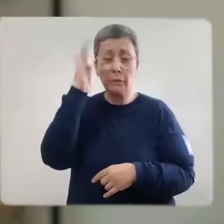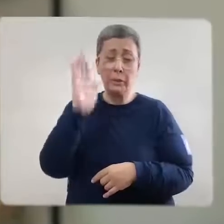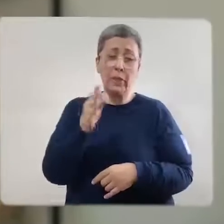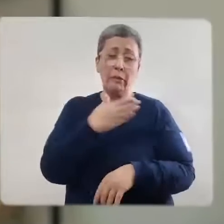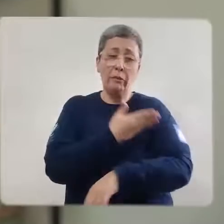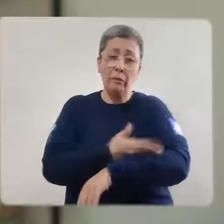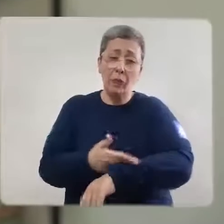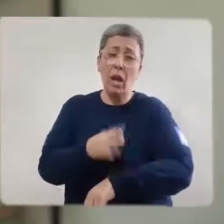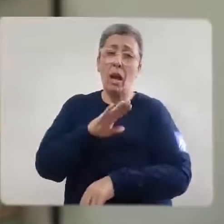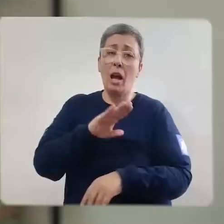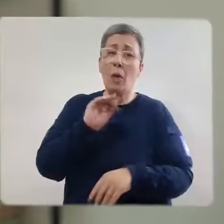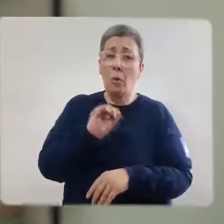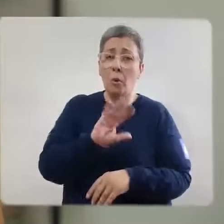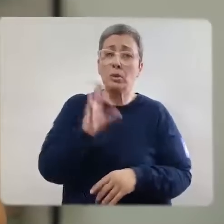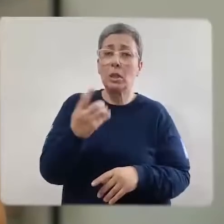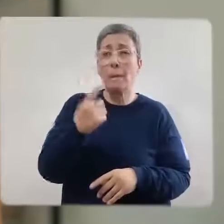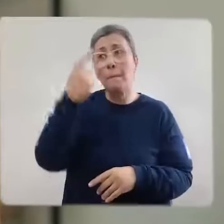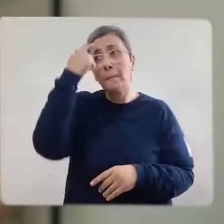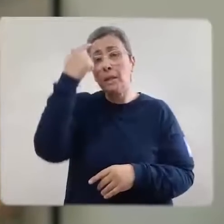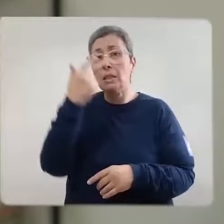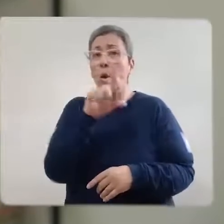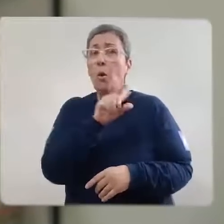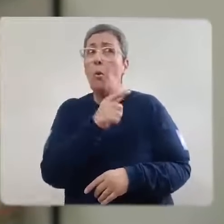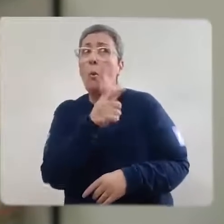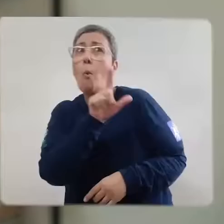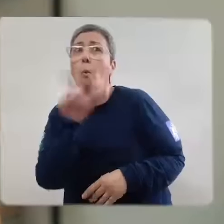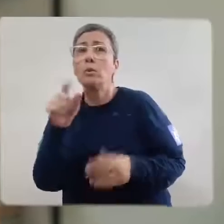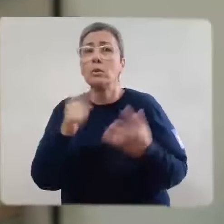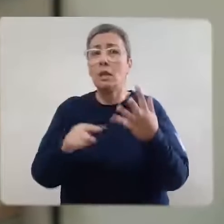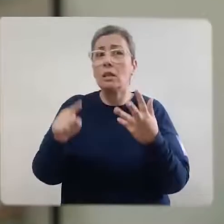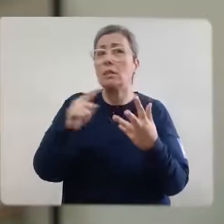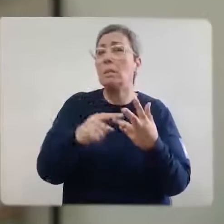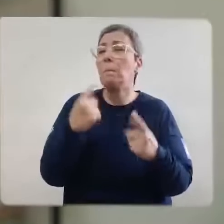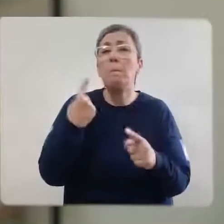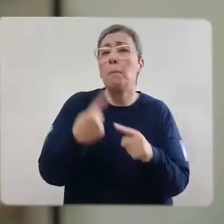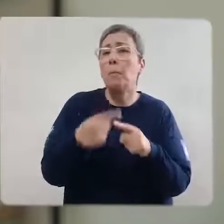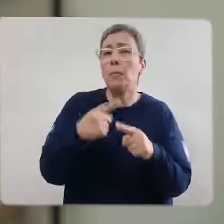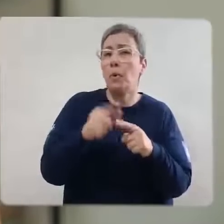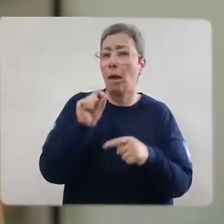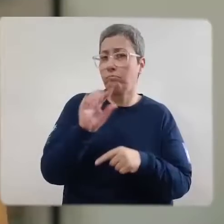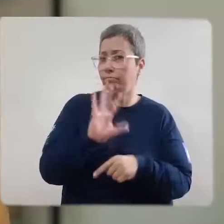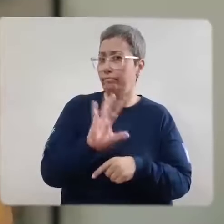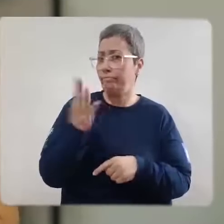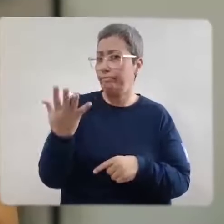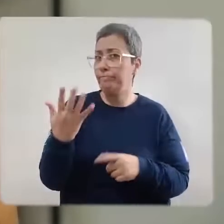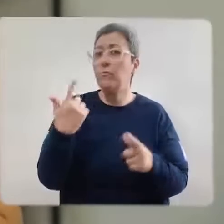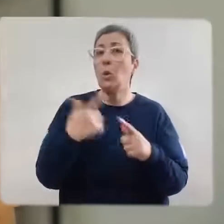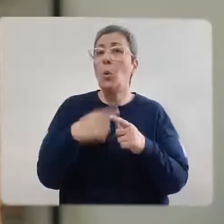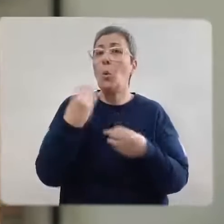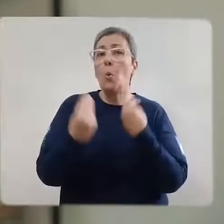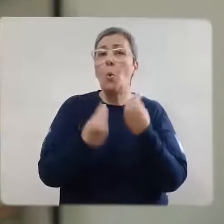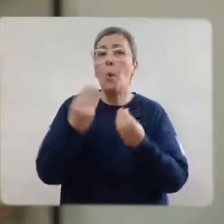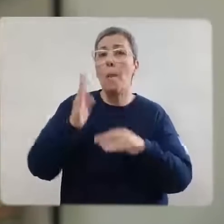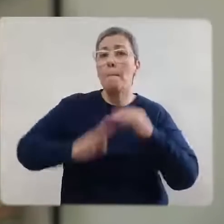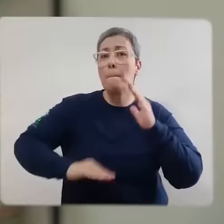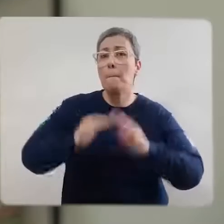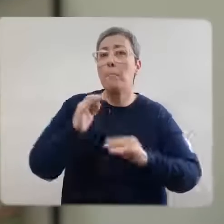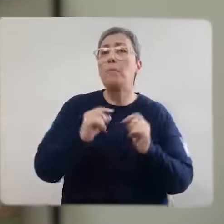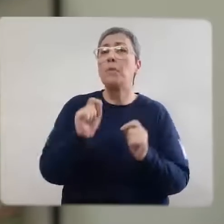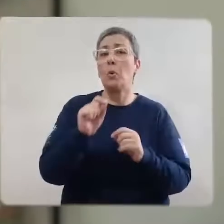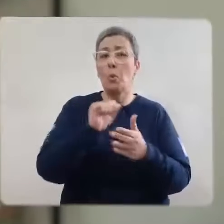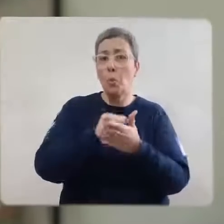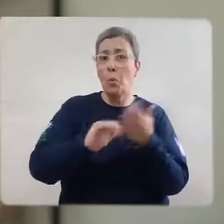isso acontece, será que não seria interessante eu pensar numa outra etapa? O porquê que isso acontece? Qual é a função